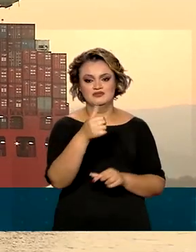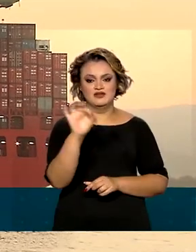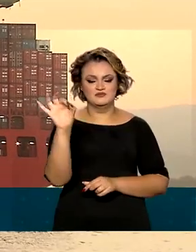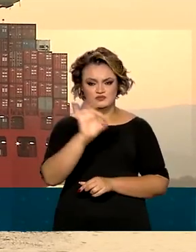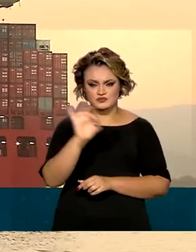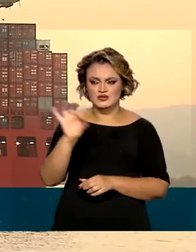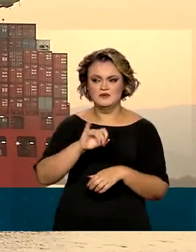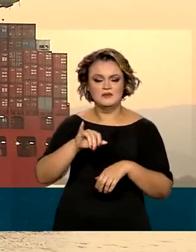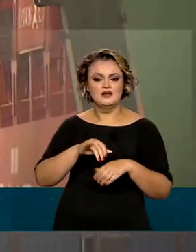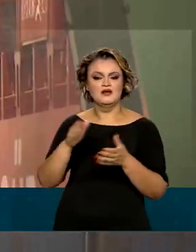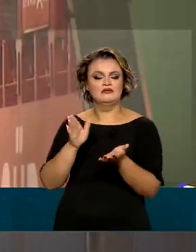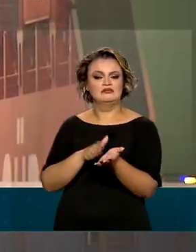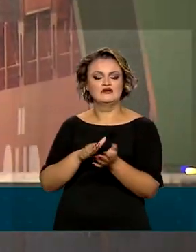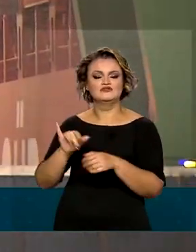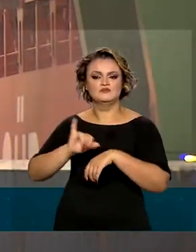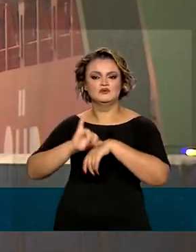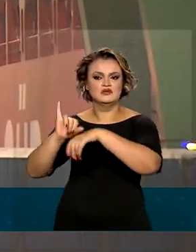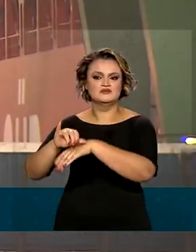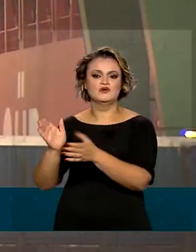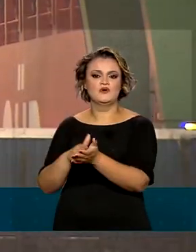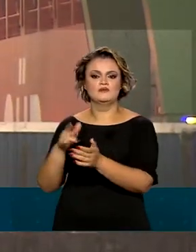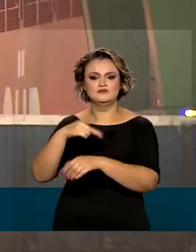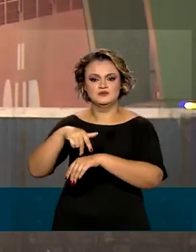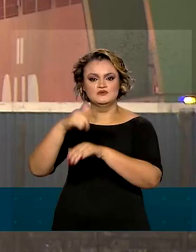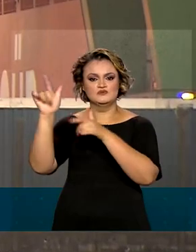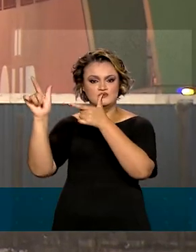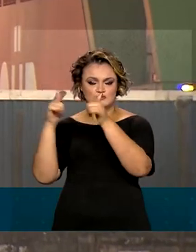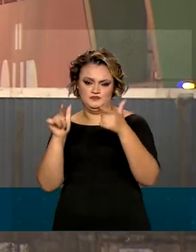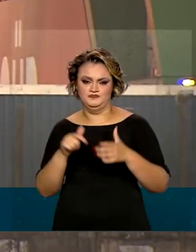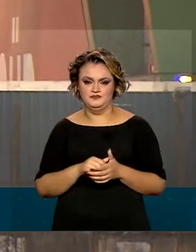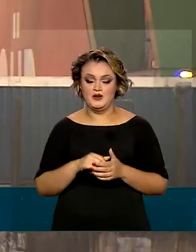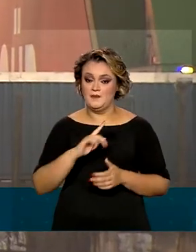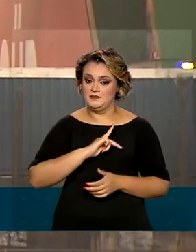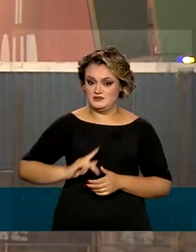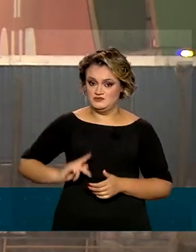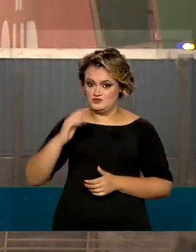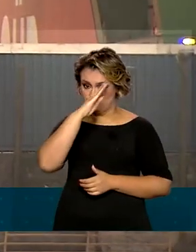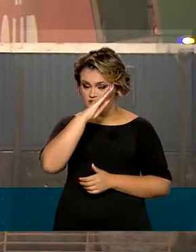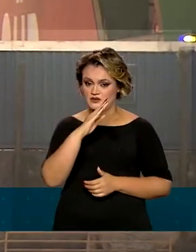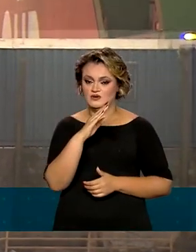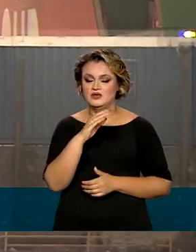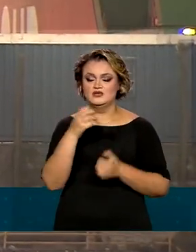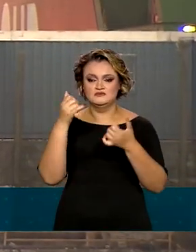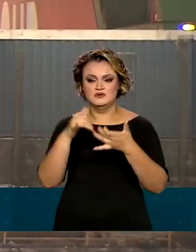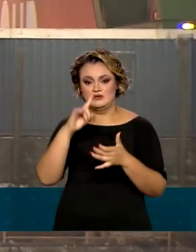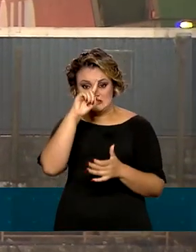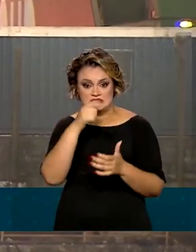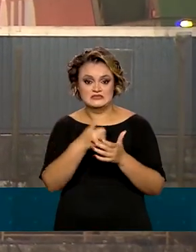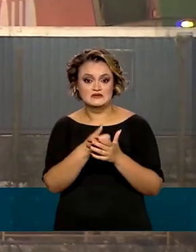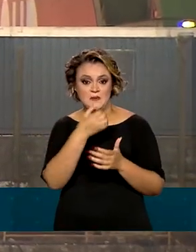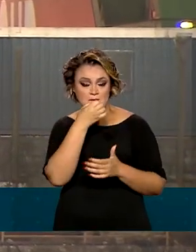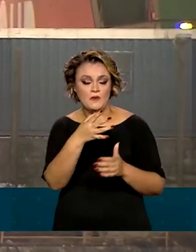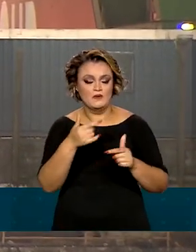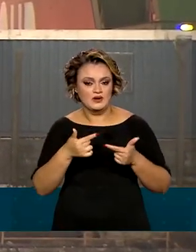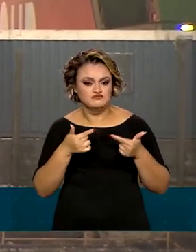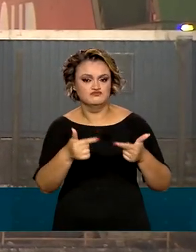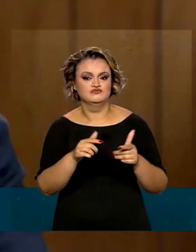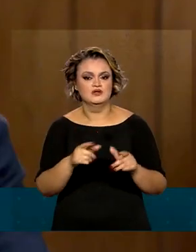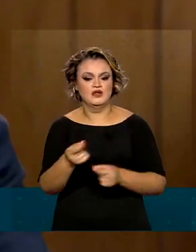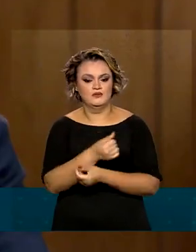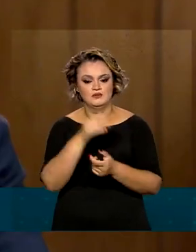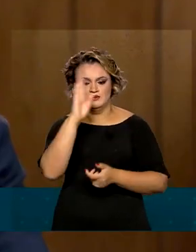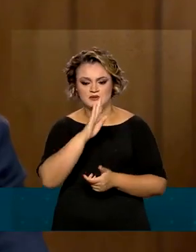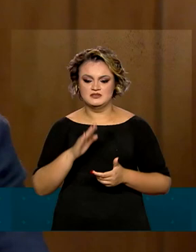de importação cobradas de outros países para o presidente Jair bolsonaro a medida alavanca economia